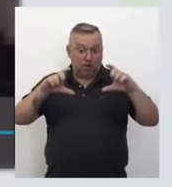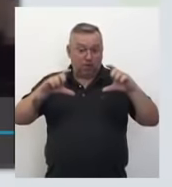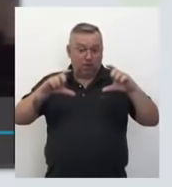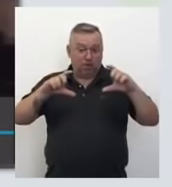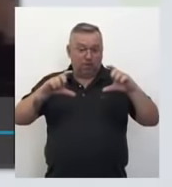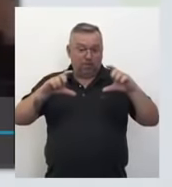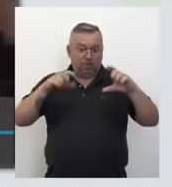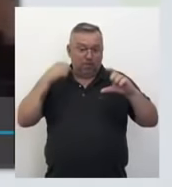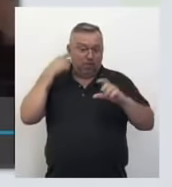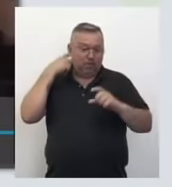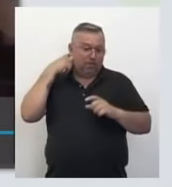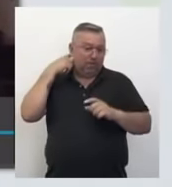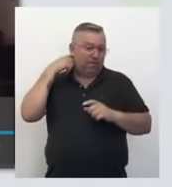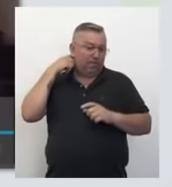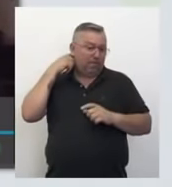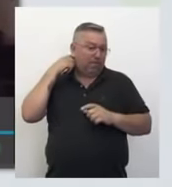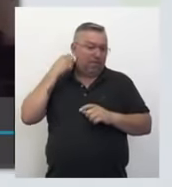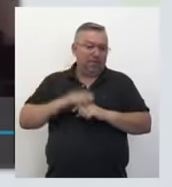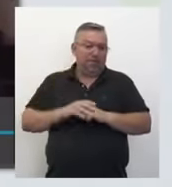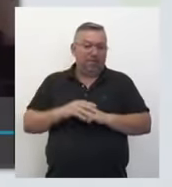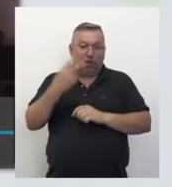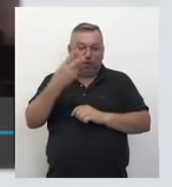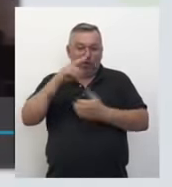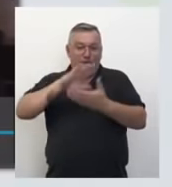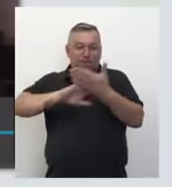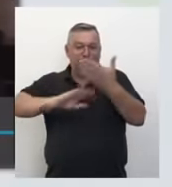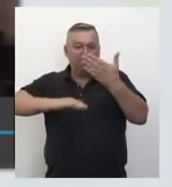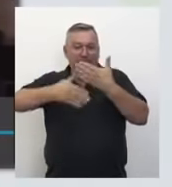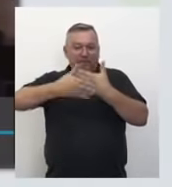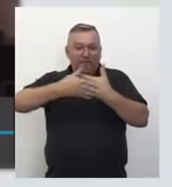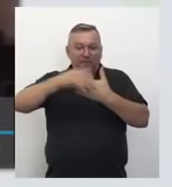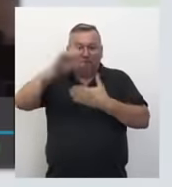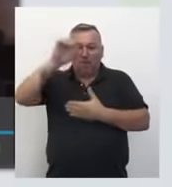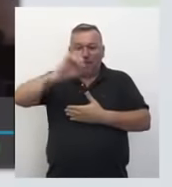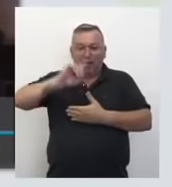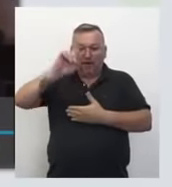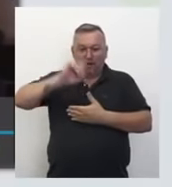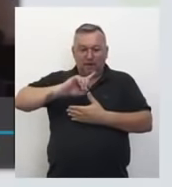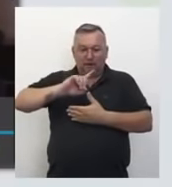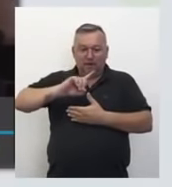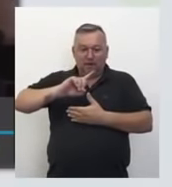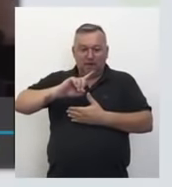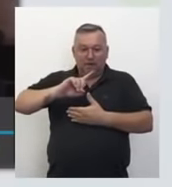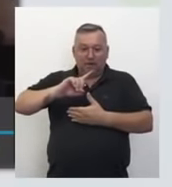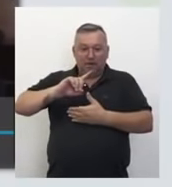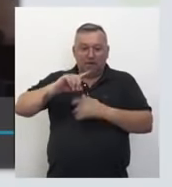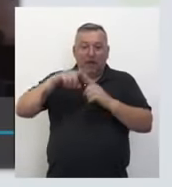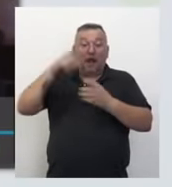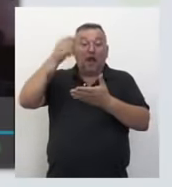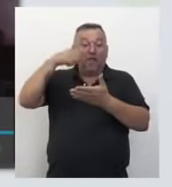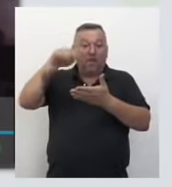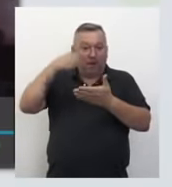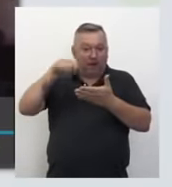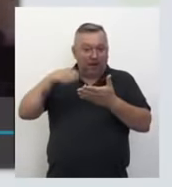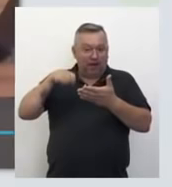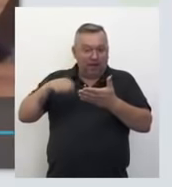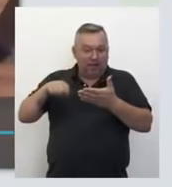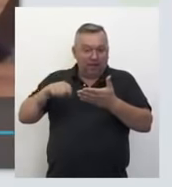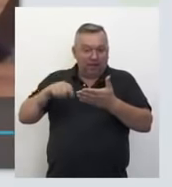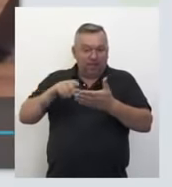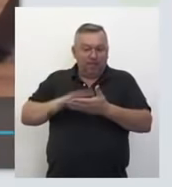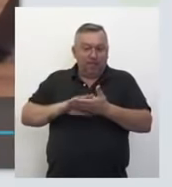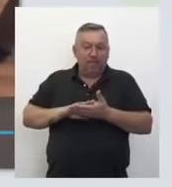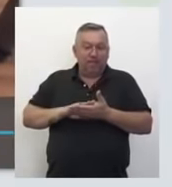Então, ó, um lado e o outro lado aqui. Esse amarelo aqui eu vou deixar para ser o lado que eu vou escrever. E